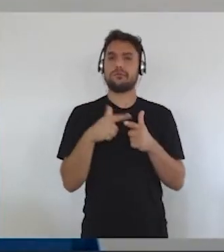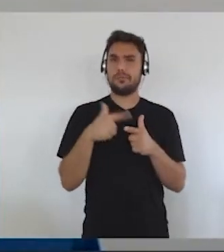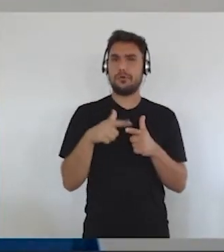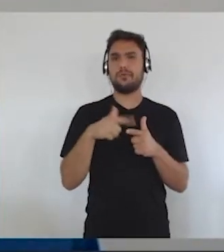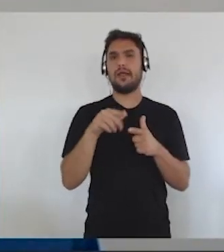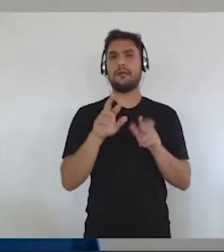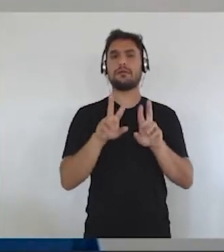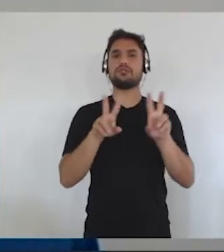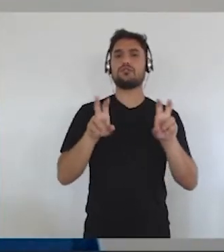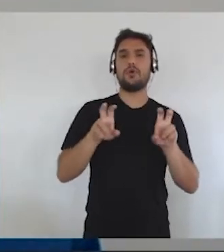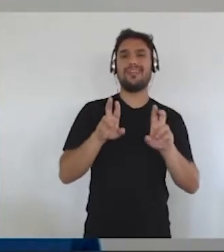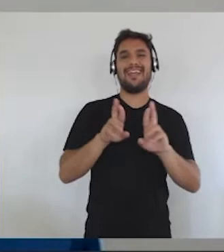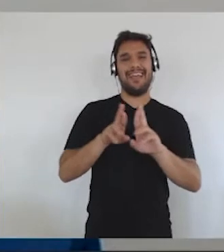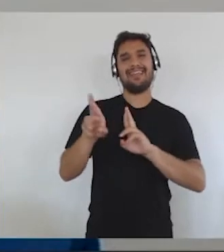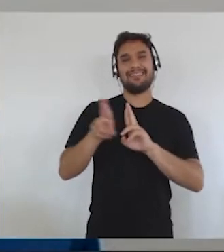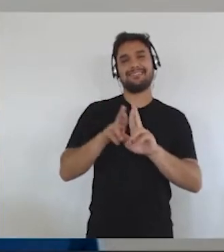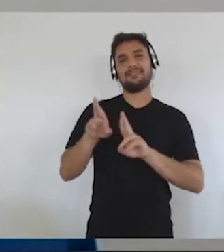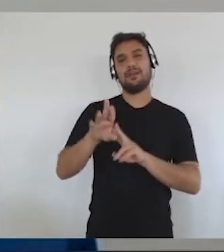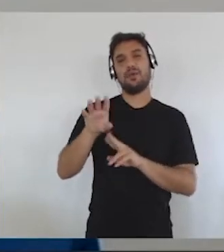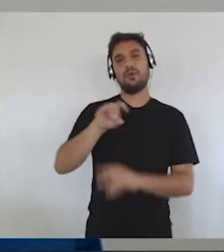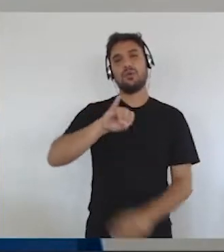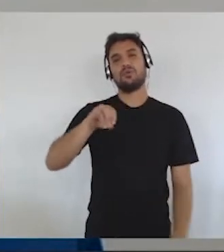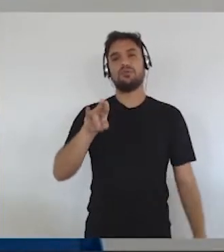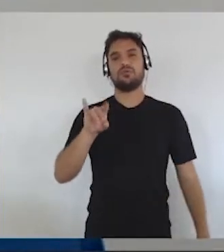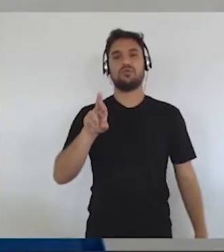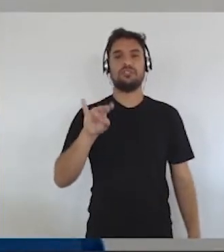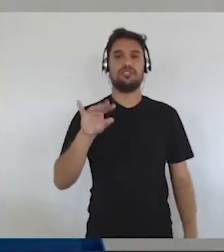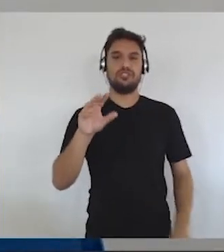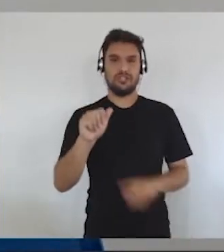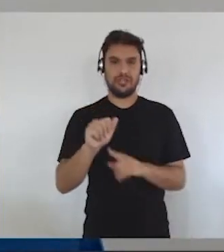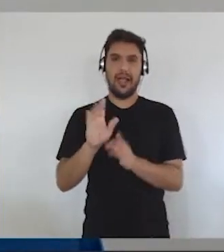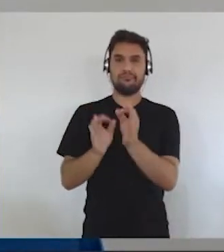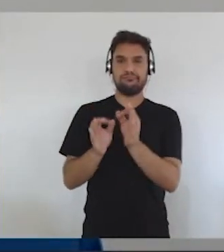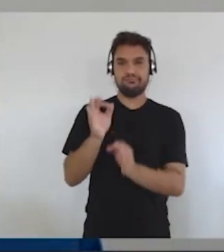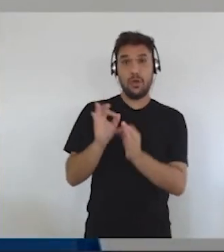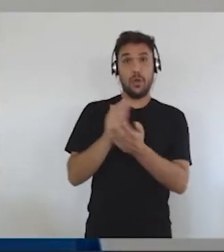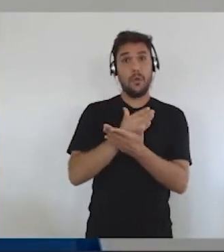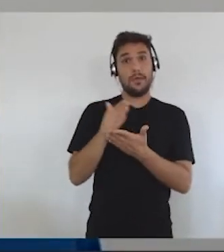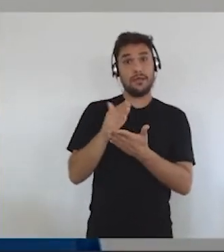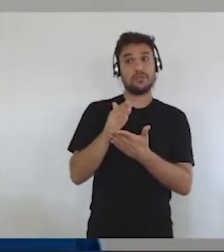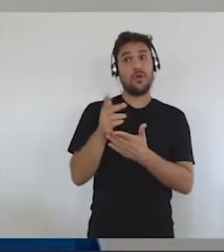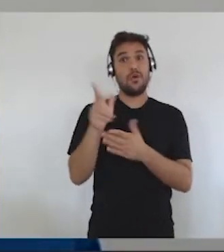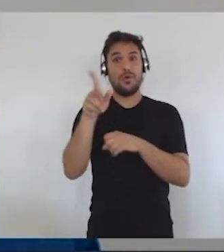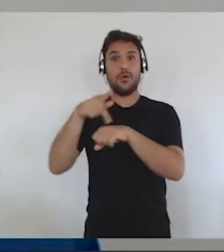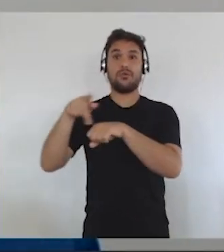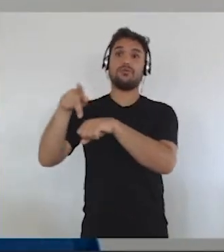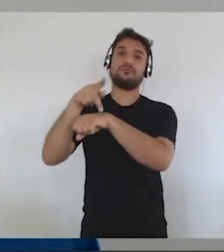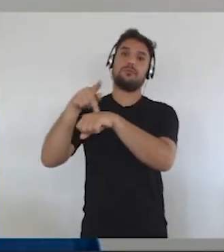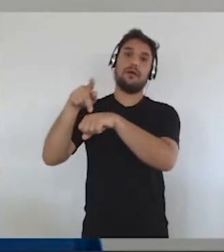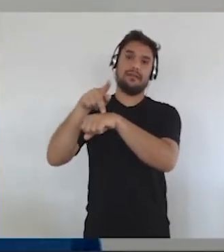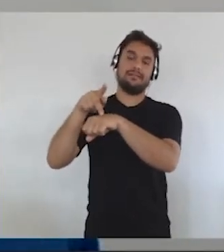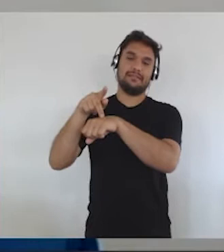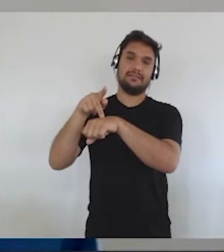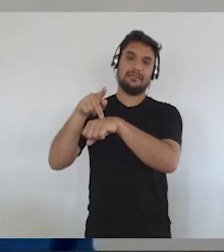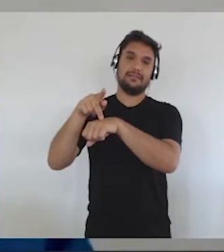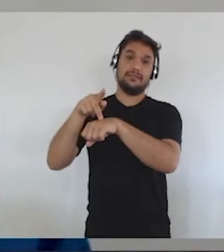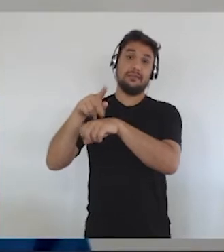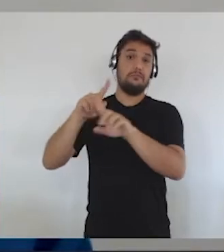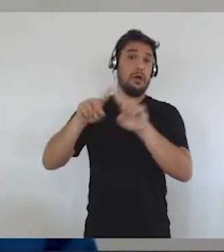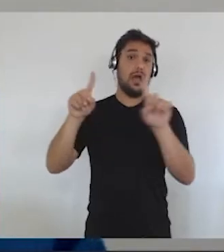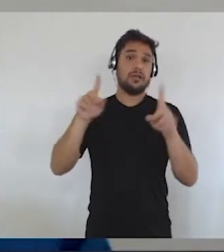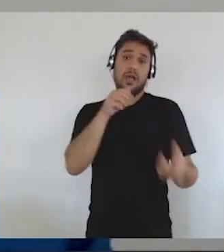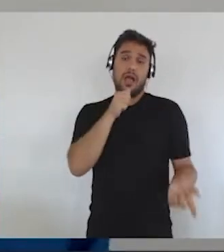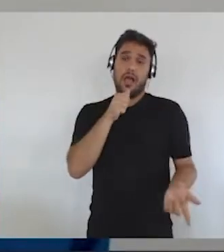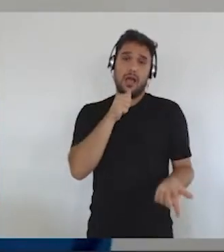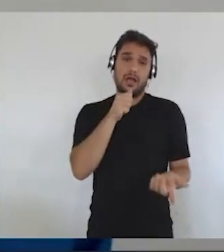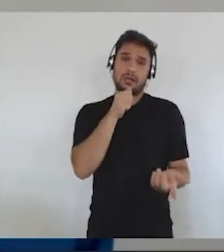de relações jurídicas que se iniciaram no exterior com esses elementos de extraneidade e que não